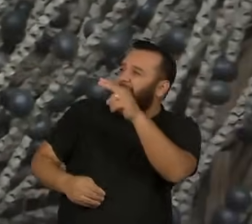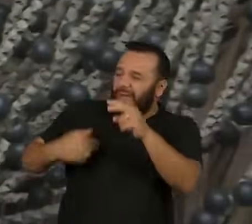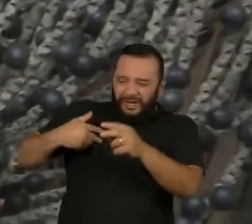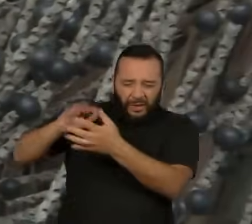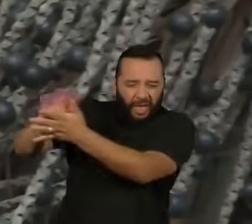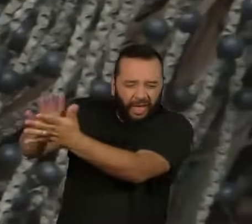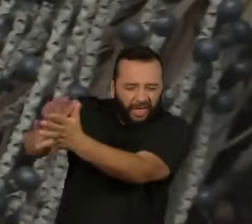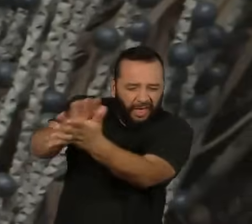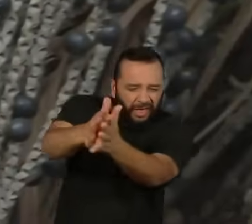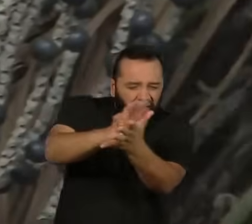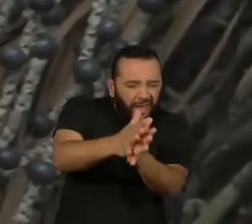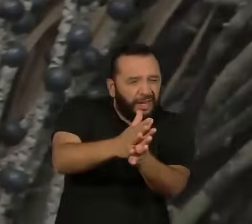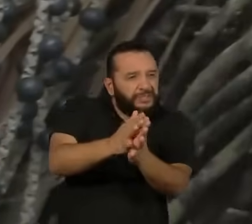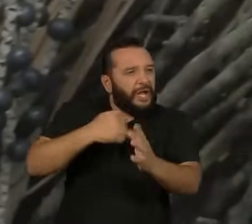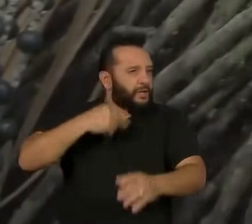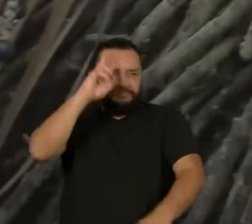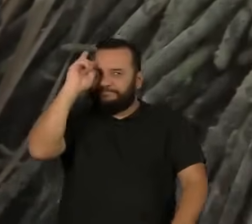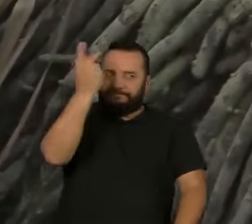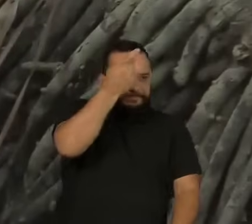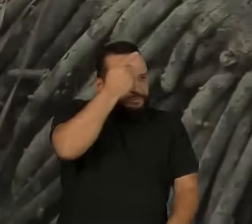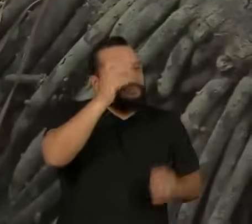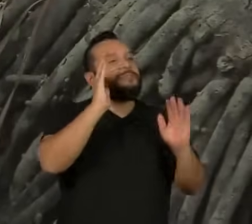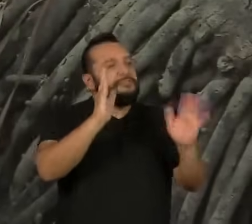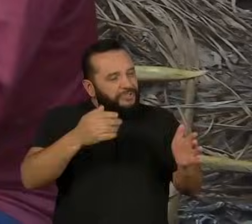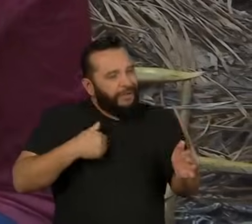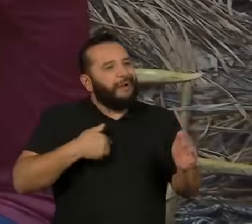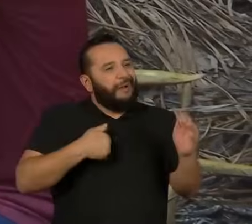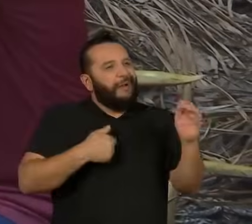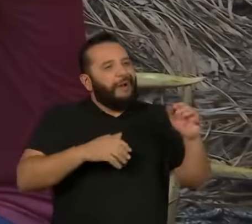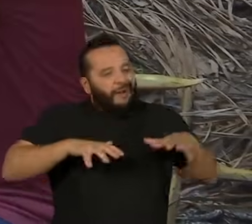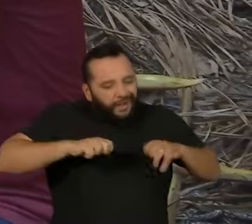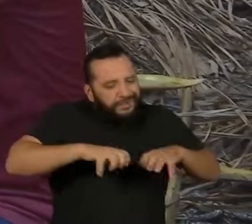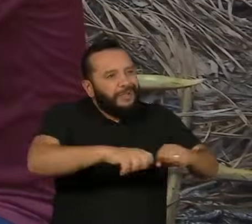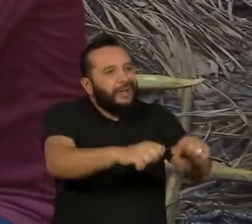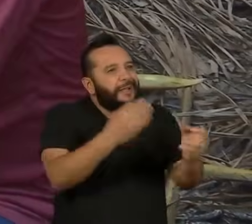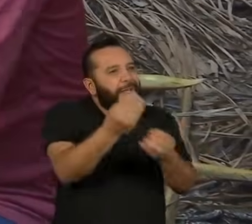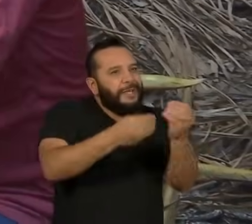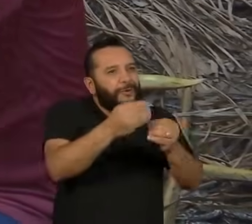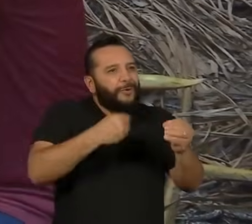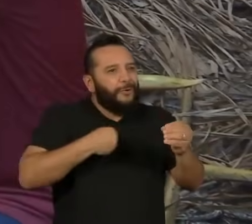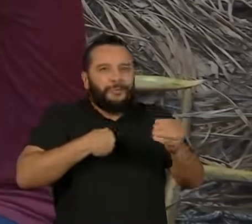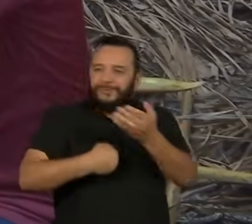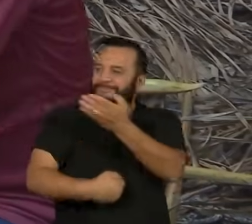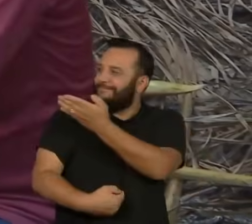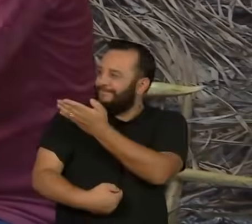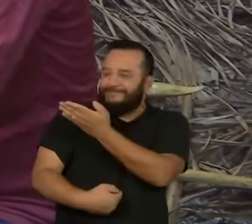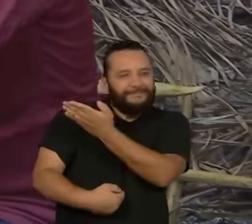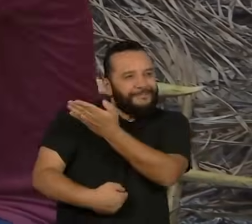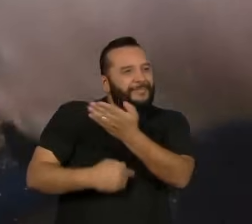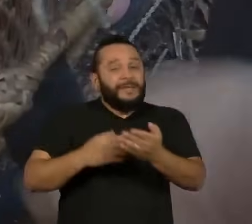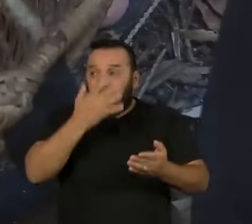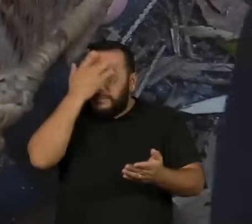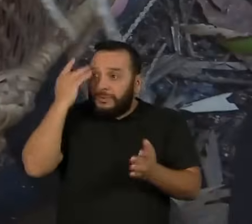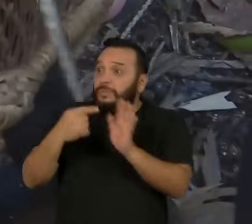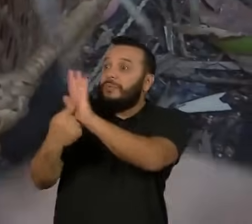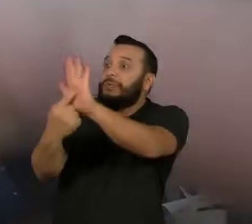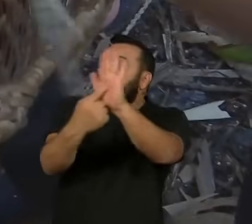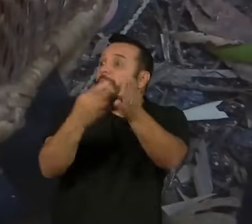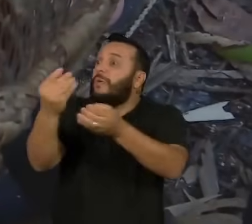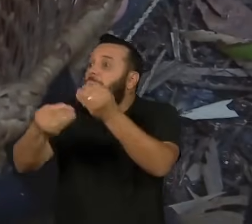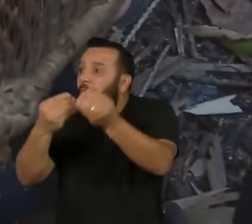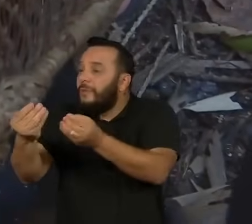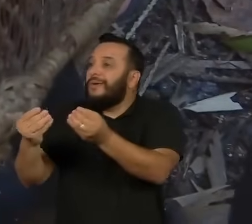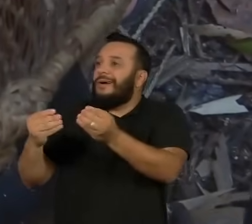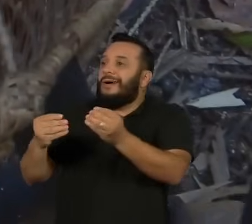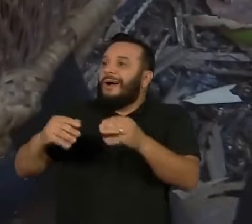vivência do açaí, que é todo o processo da colheita do açaí desde a floresta, né, e as pessoas conhecerem mesmo o açaí tirado do pé. O